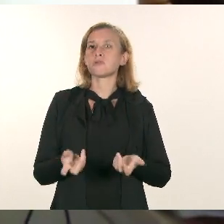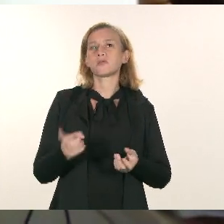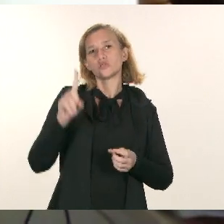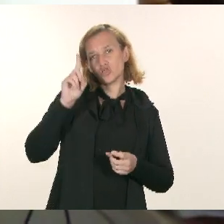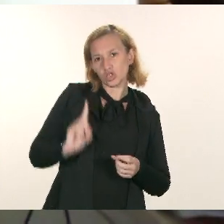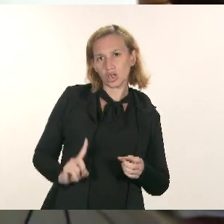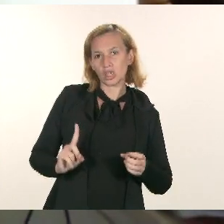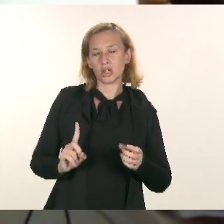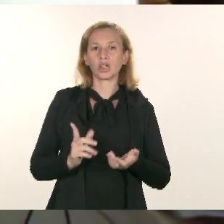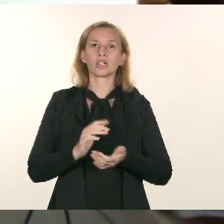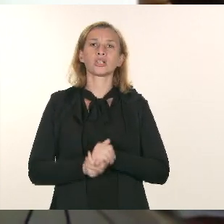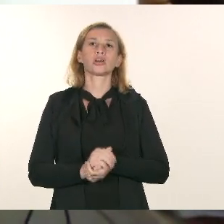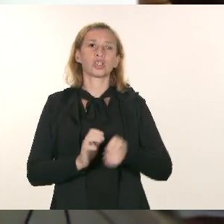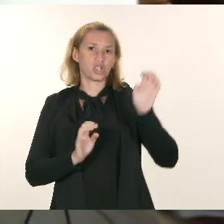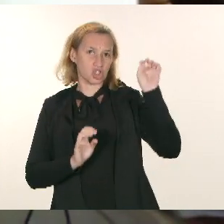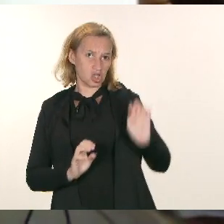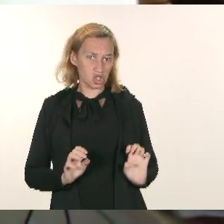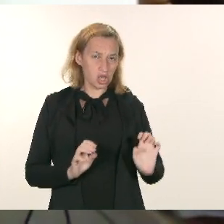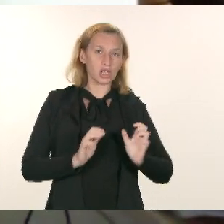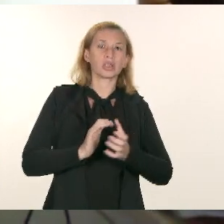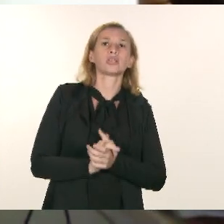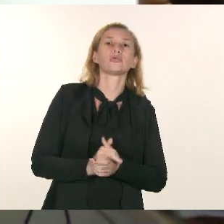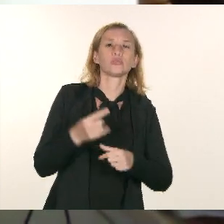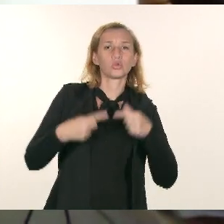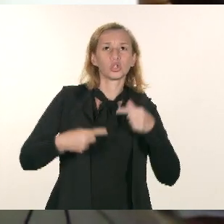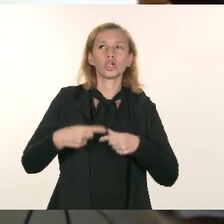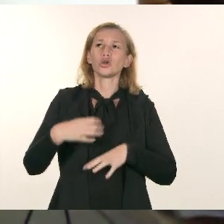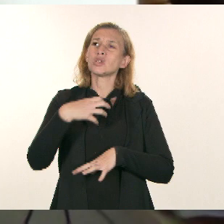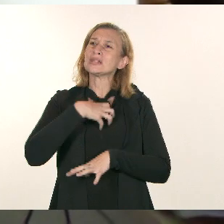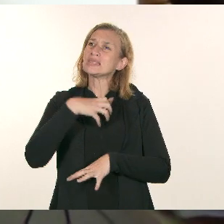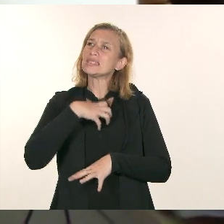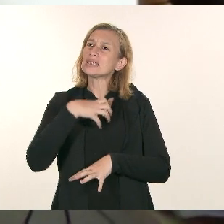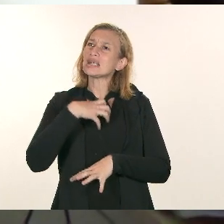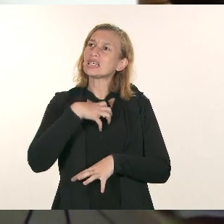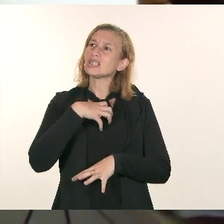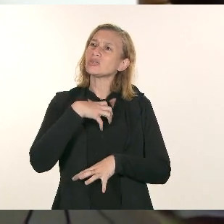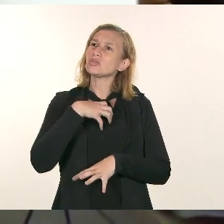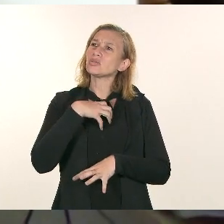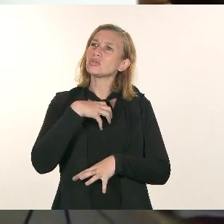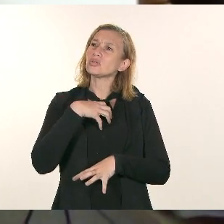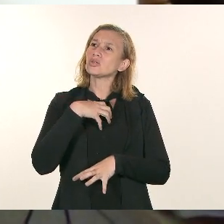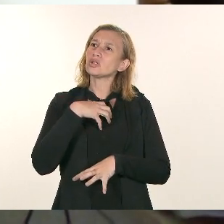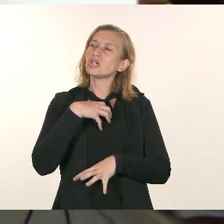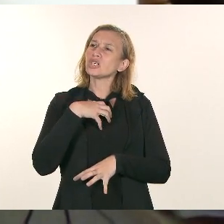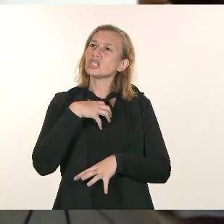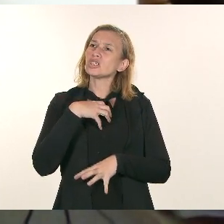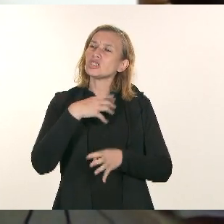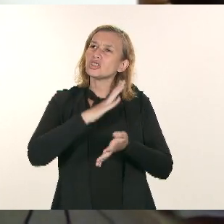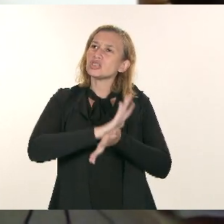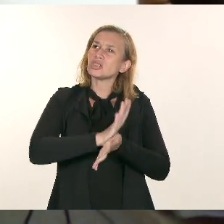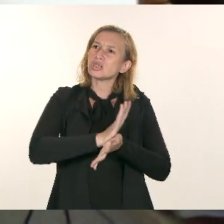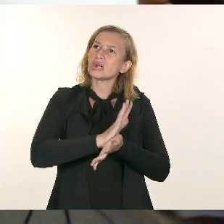direita quanto de extrema esquerda, no sentido de desmoralizar a Lava Jato.